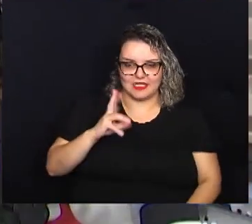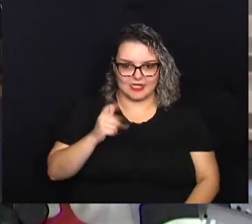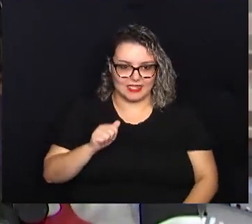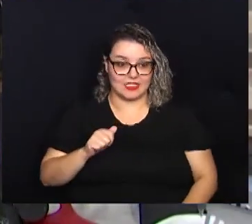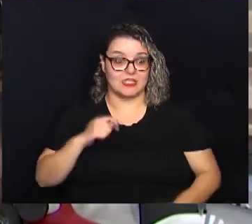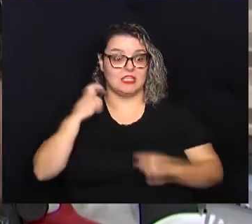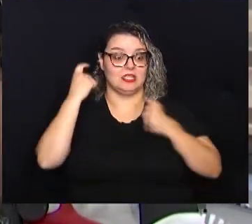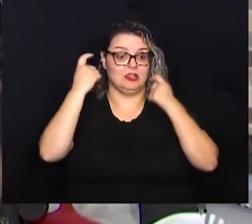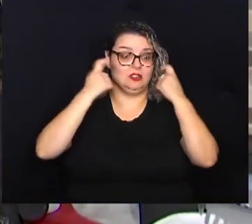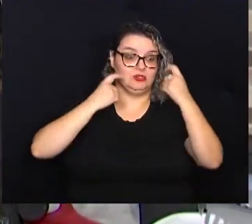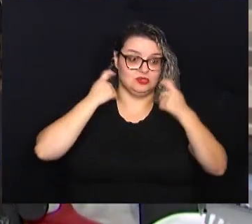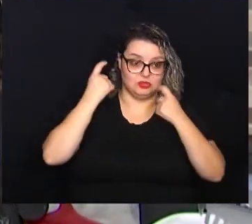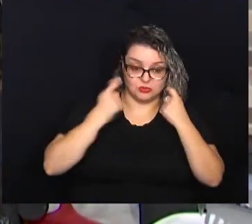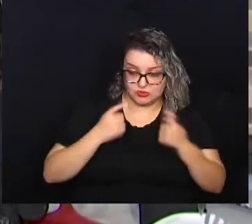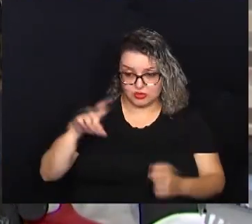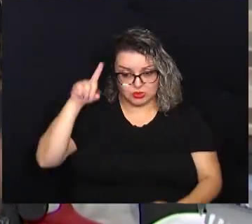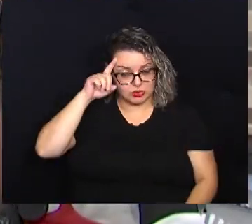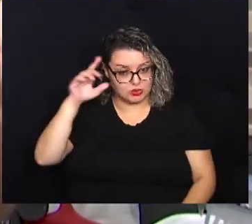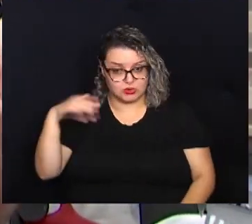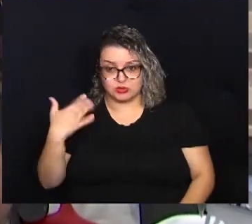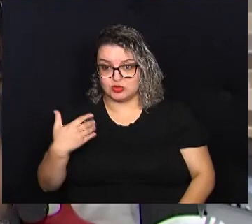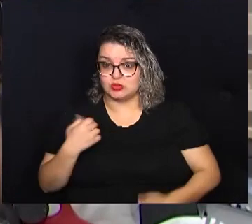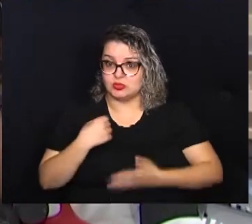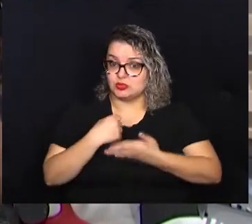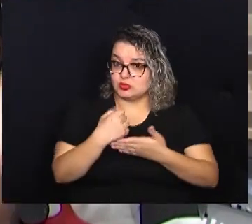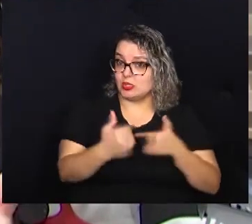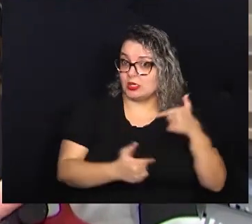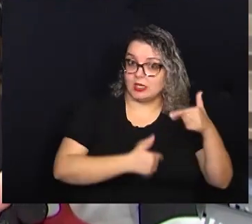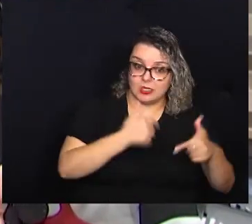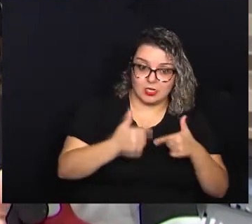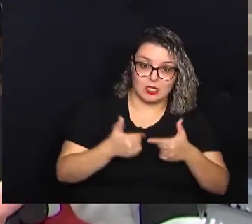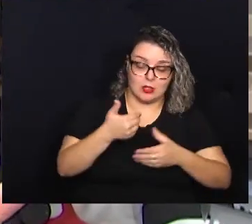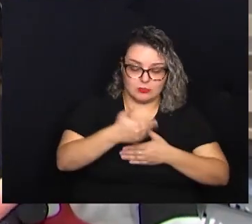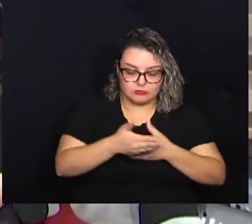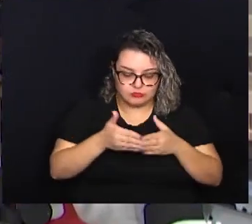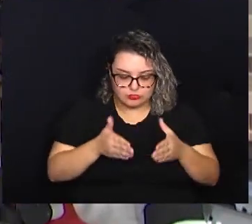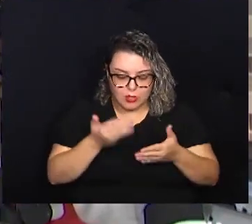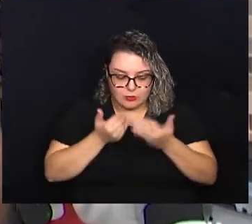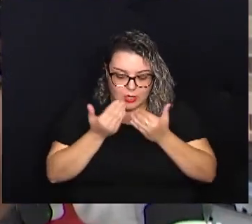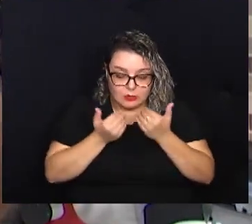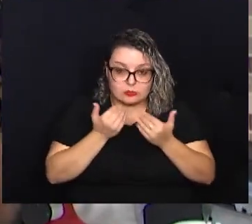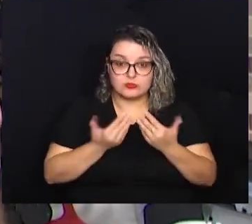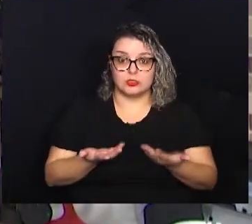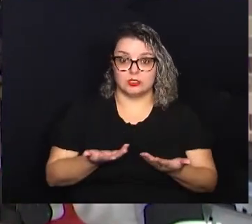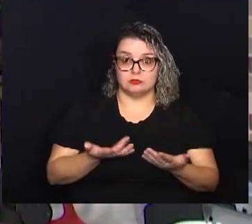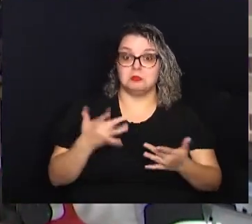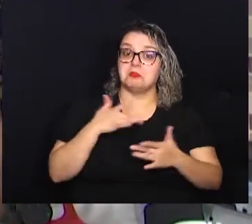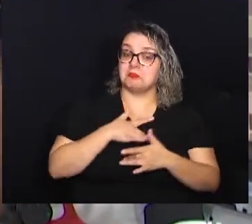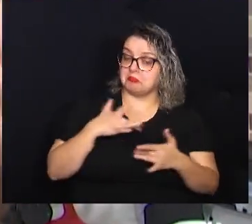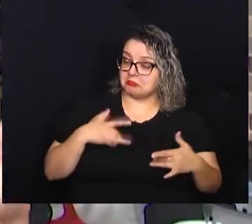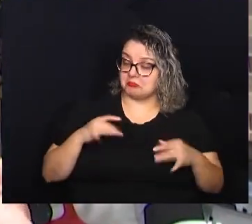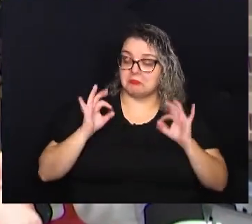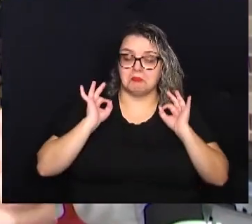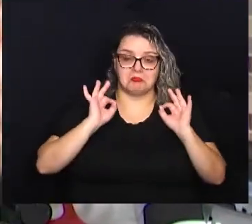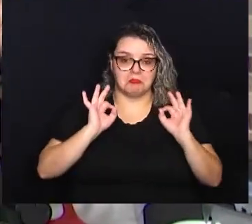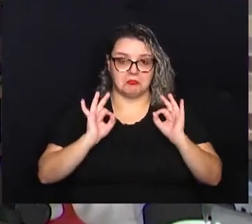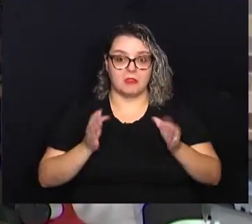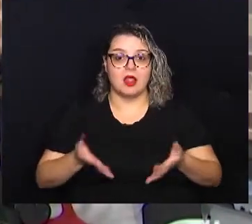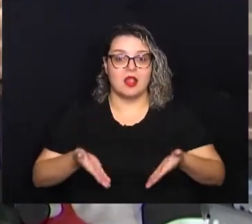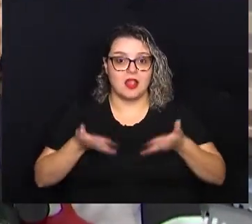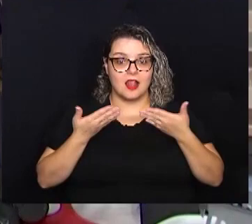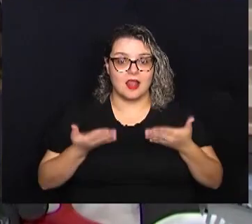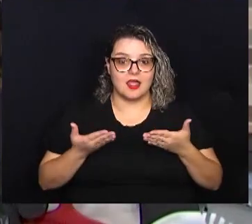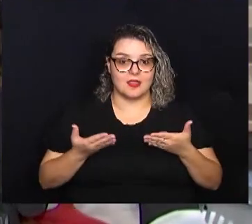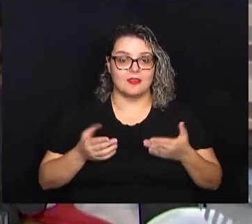preocupada todos os dias leva para o trabalho marmita não é bem saudável leve